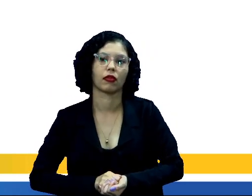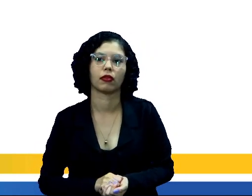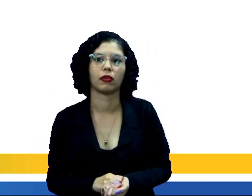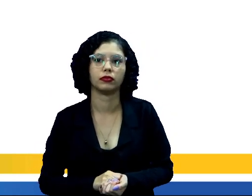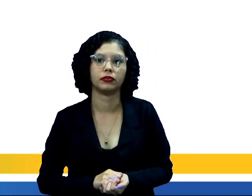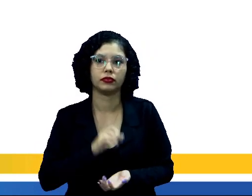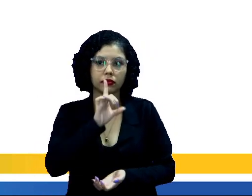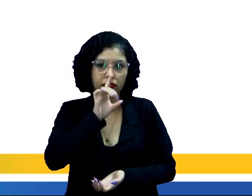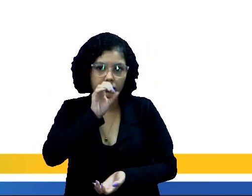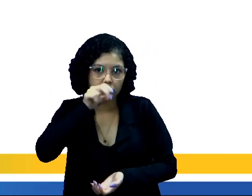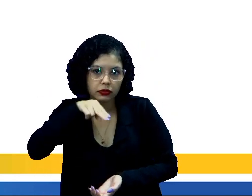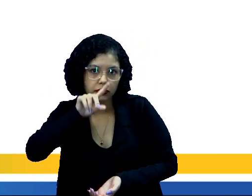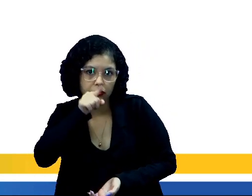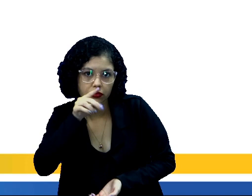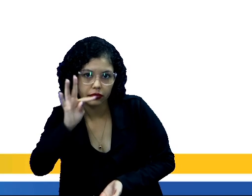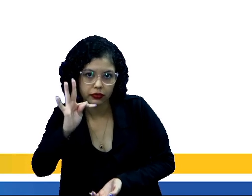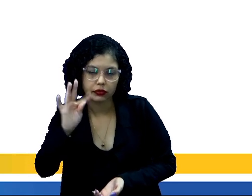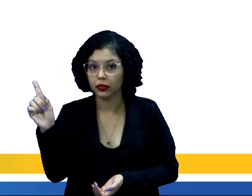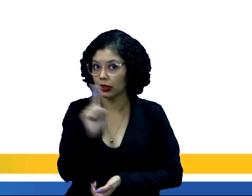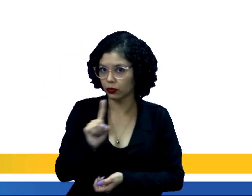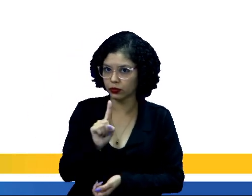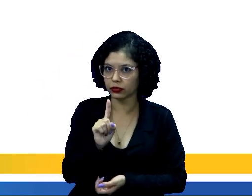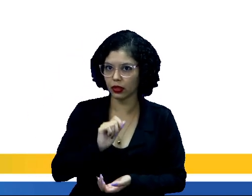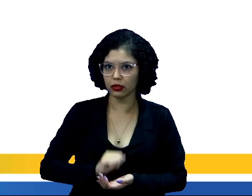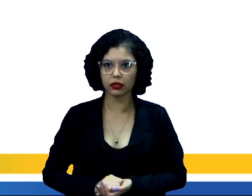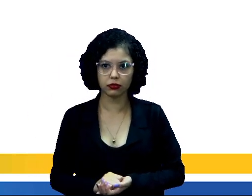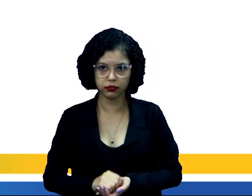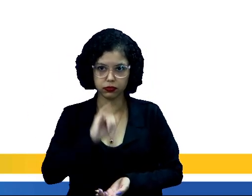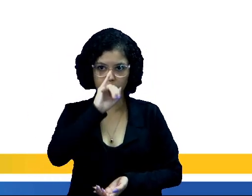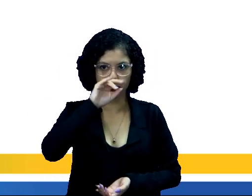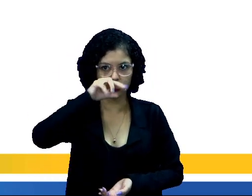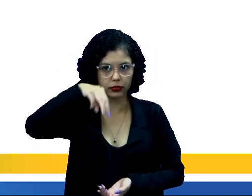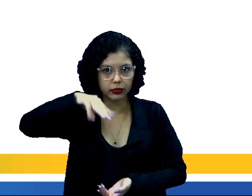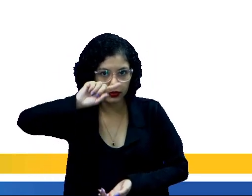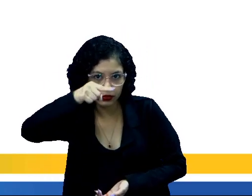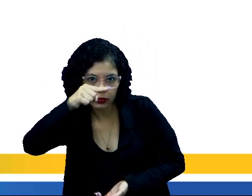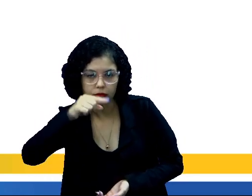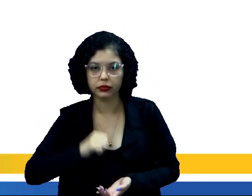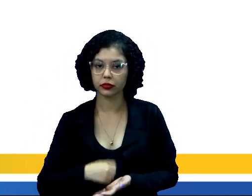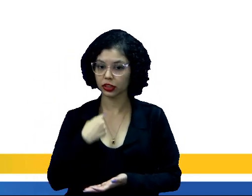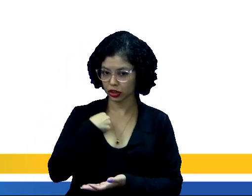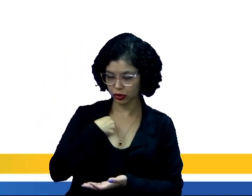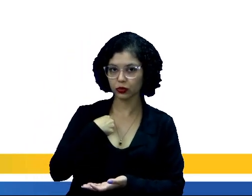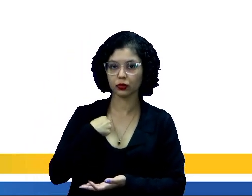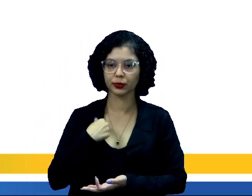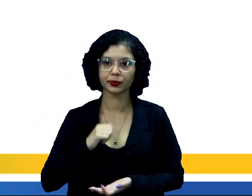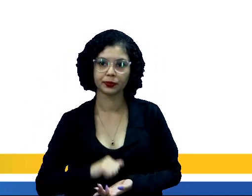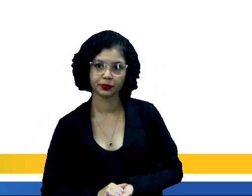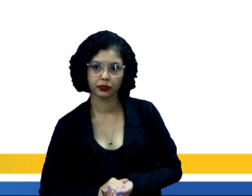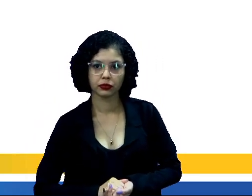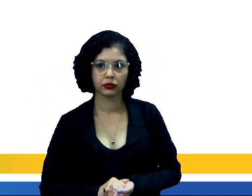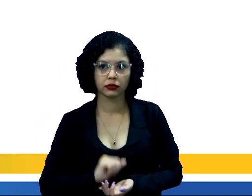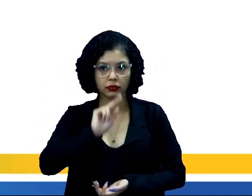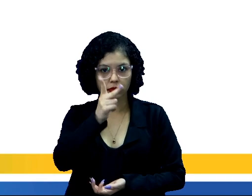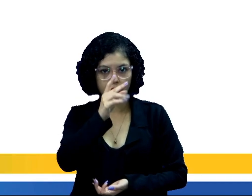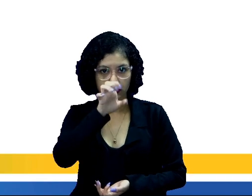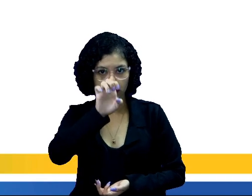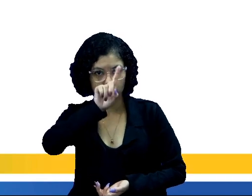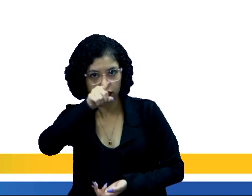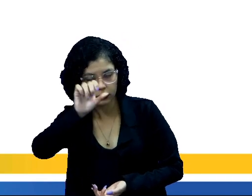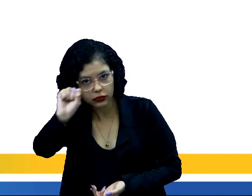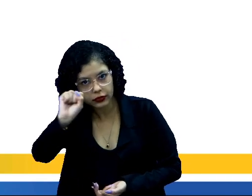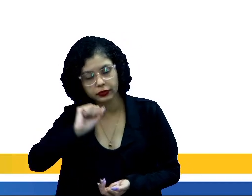está. Don't, que significa não. I'm, eu sou ou eu estou. He